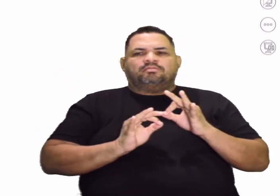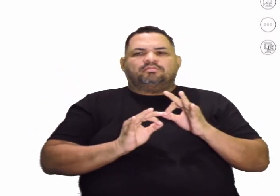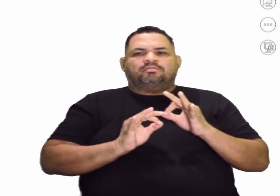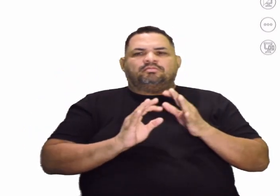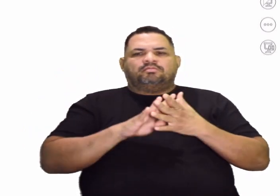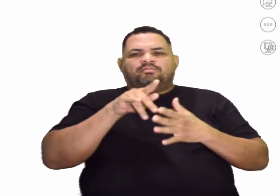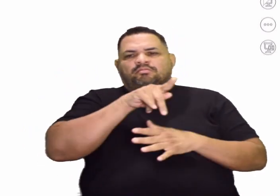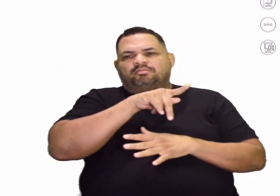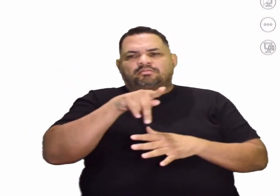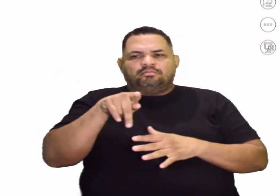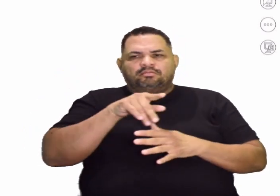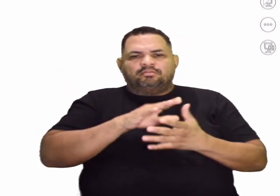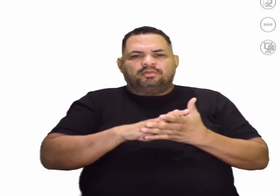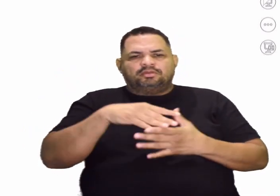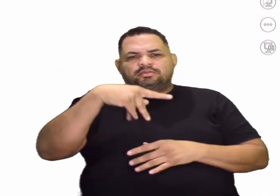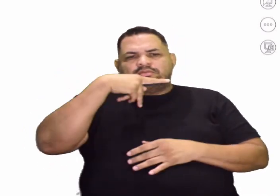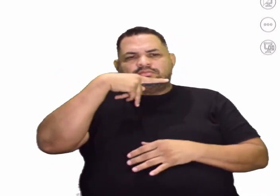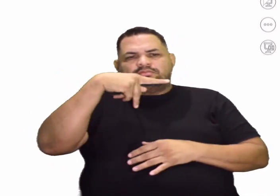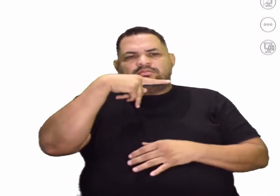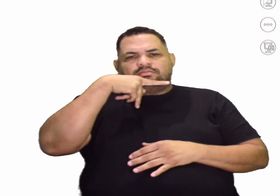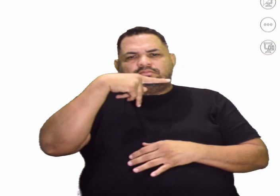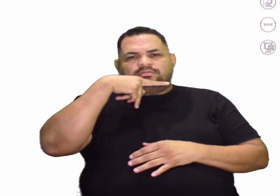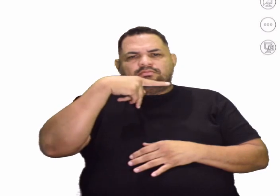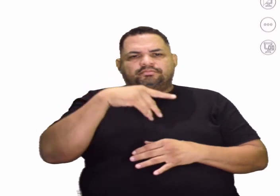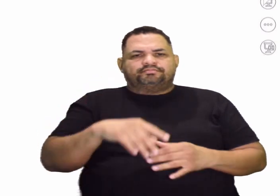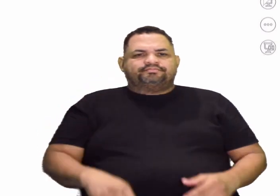o professor de Platão.